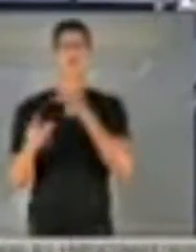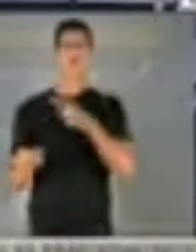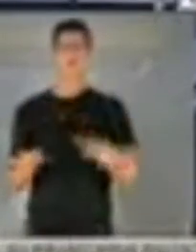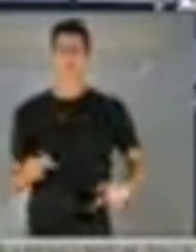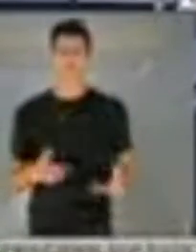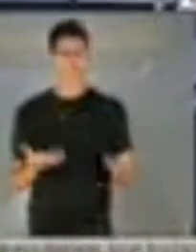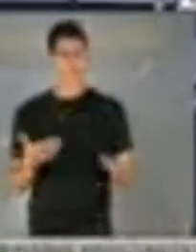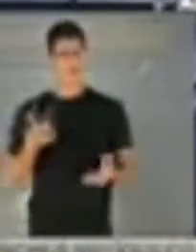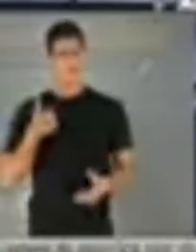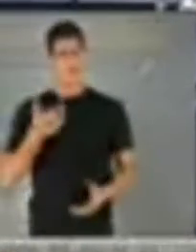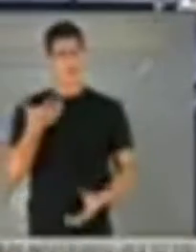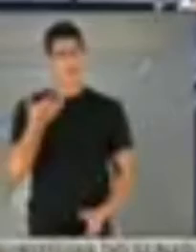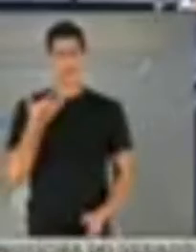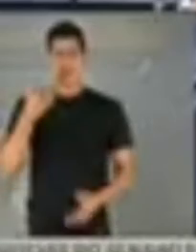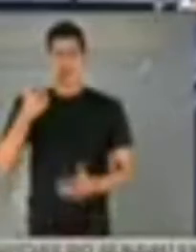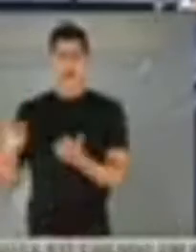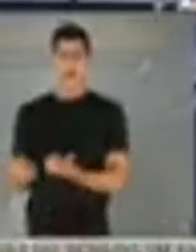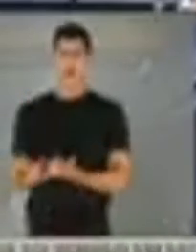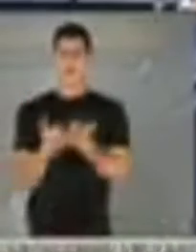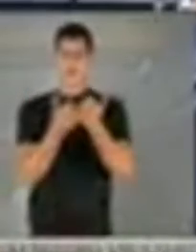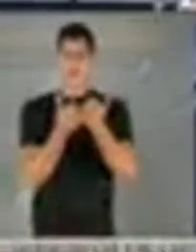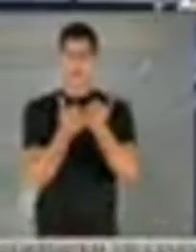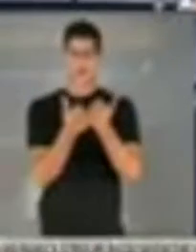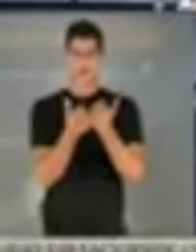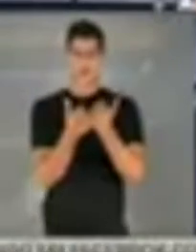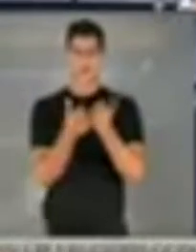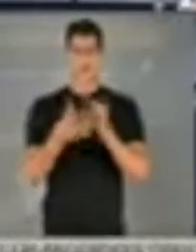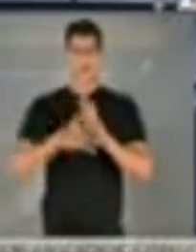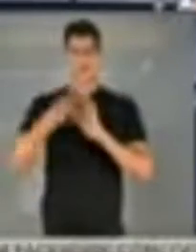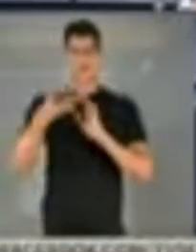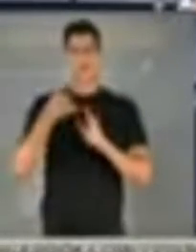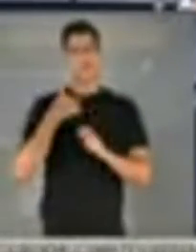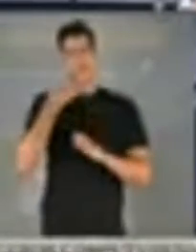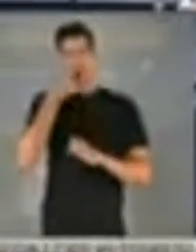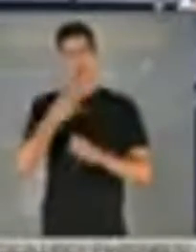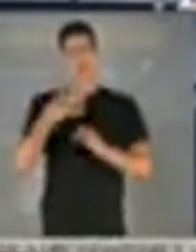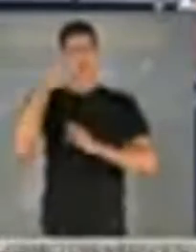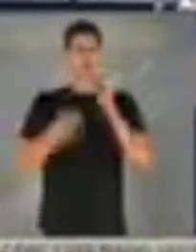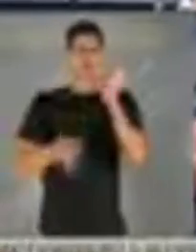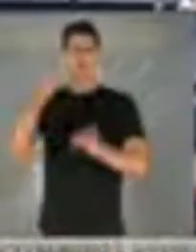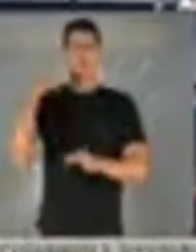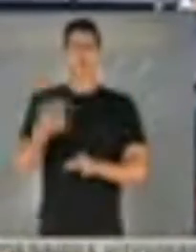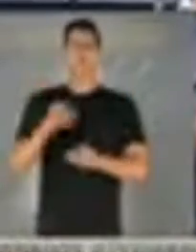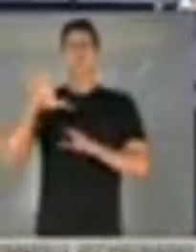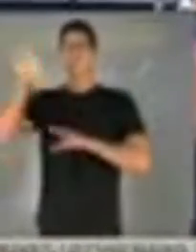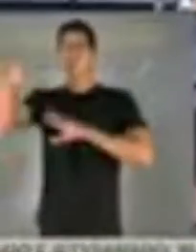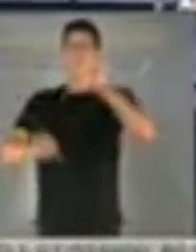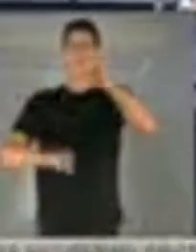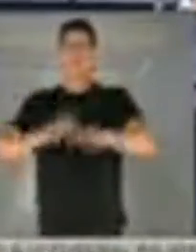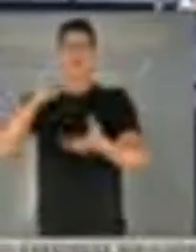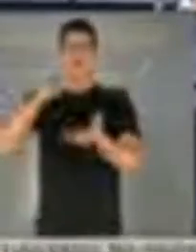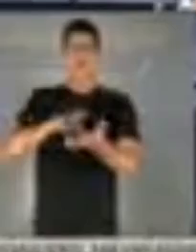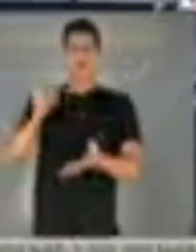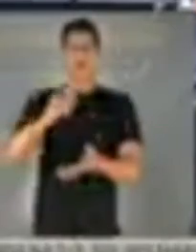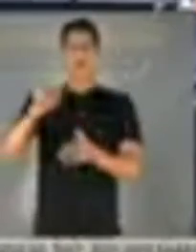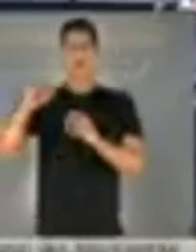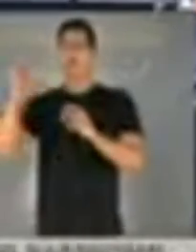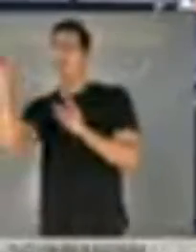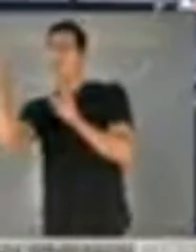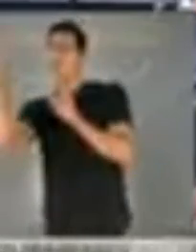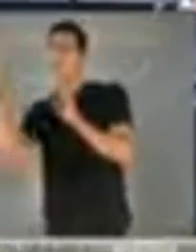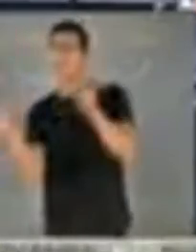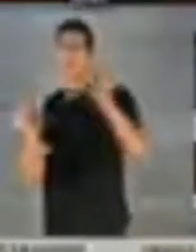presidente. Então, eu queria apoiar esse requerimento. Eu acho justo que a gente busque toda a verdade e não apenas uma parte da